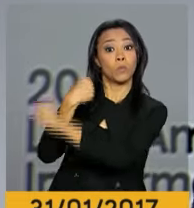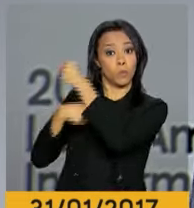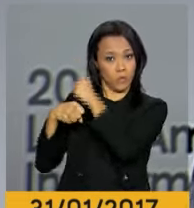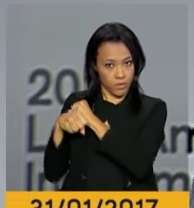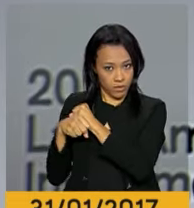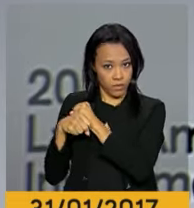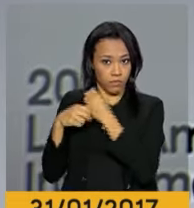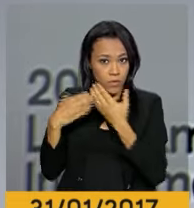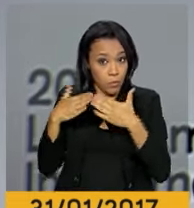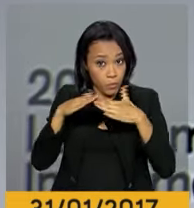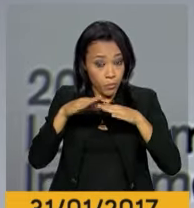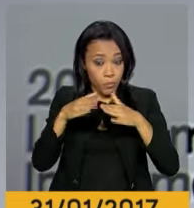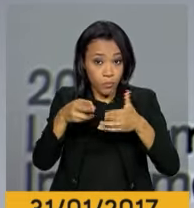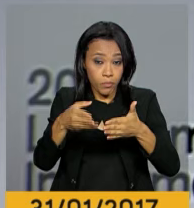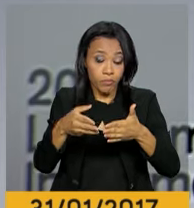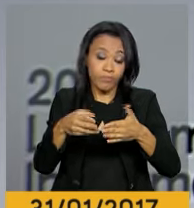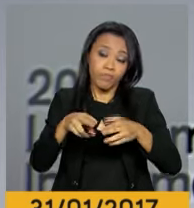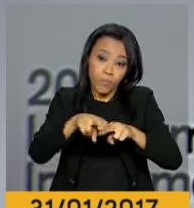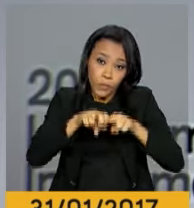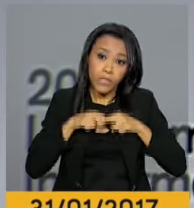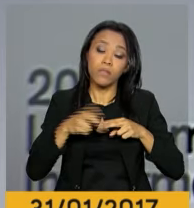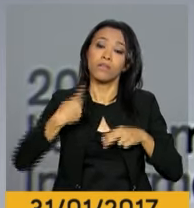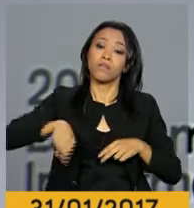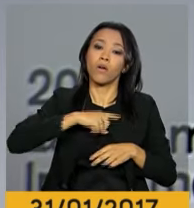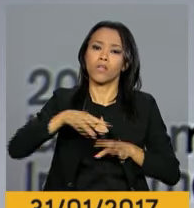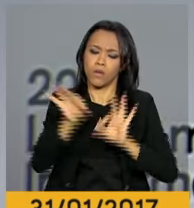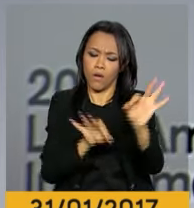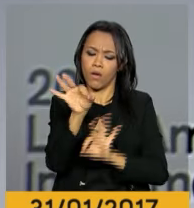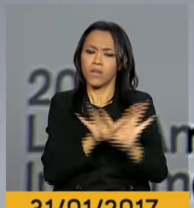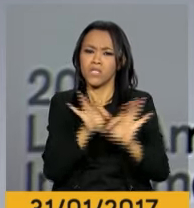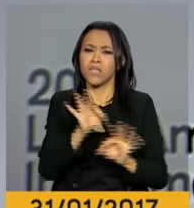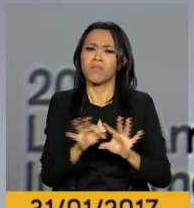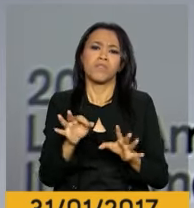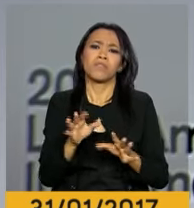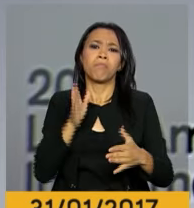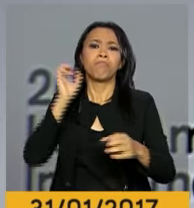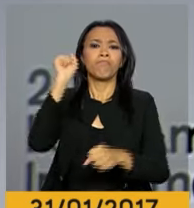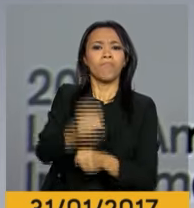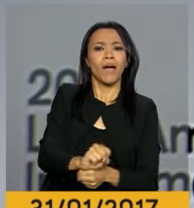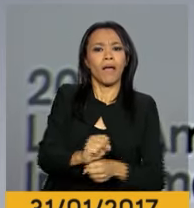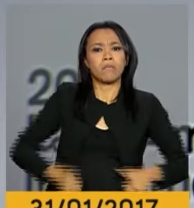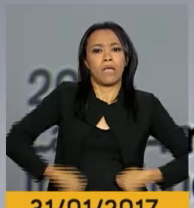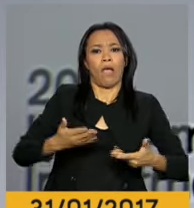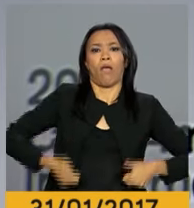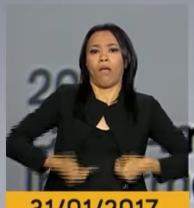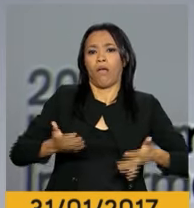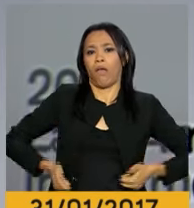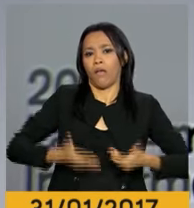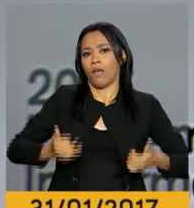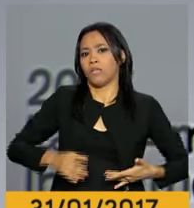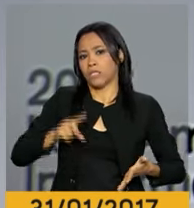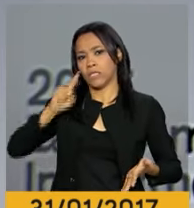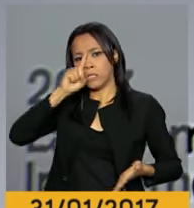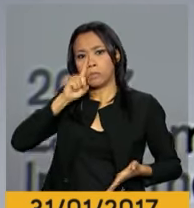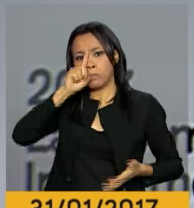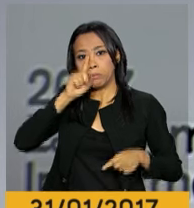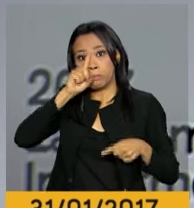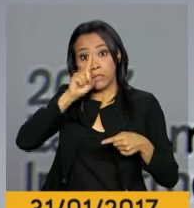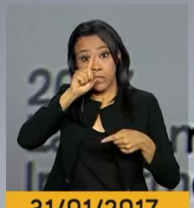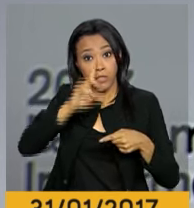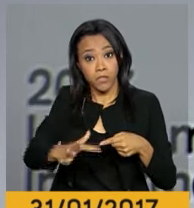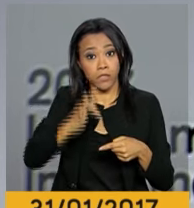ao crescimento desenfreado dos gastos públicos escolha que corria o risco de penhorar o